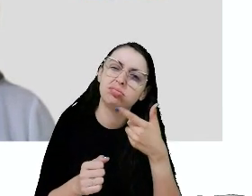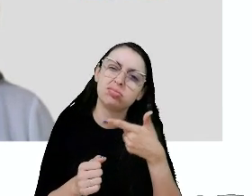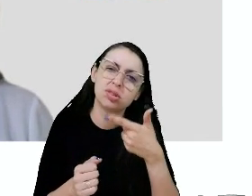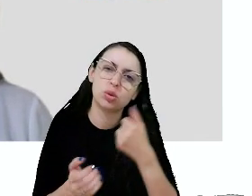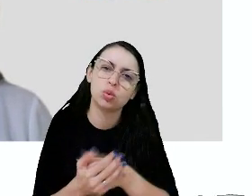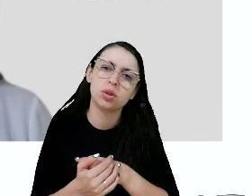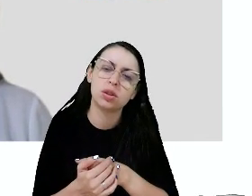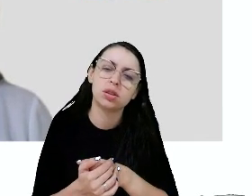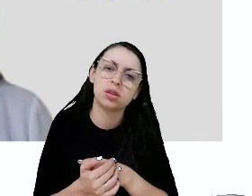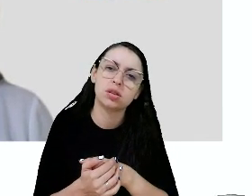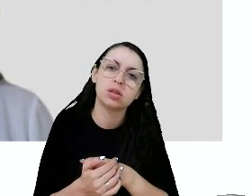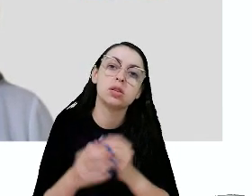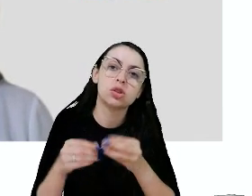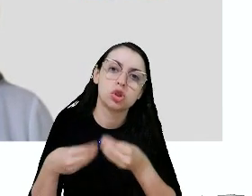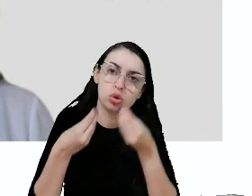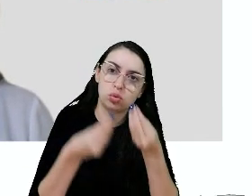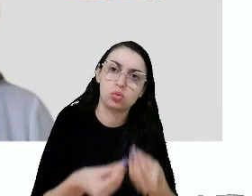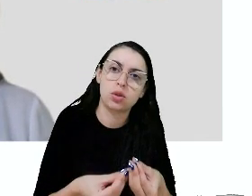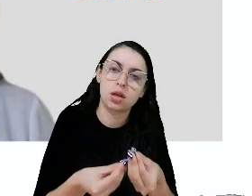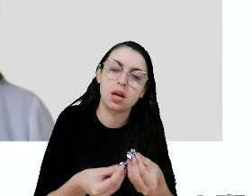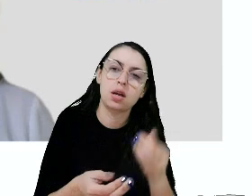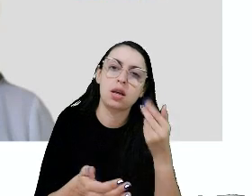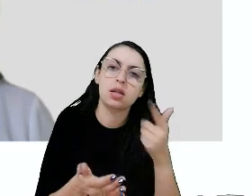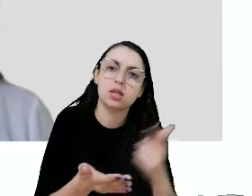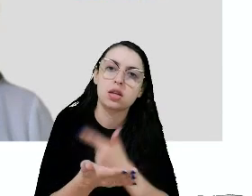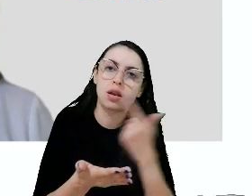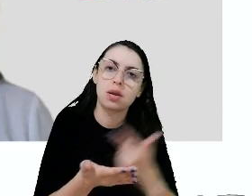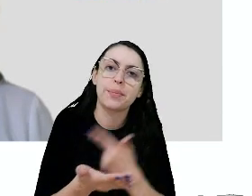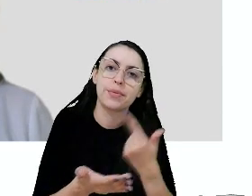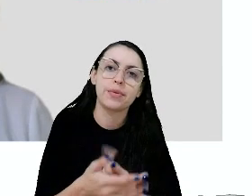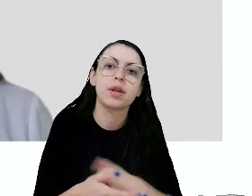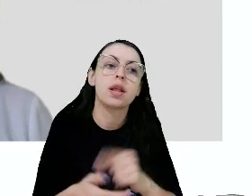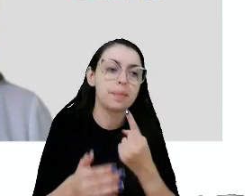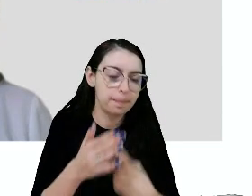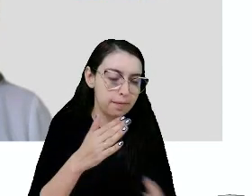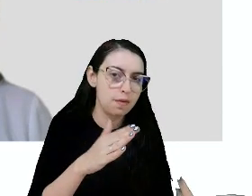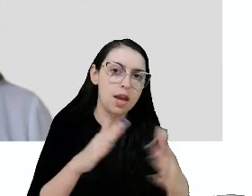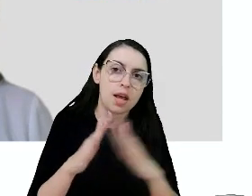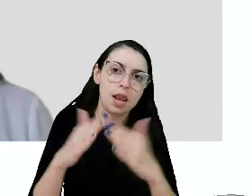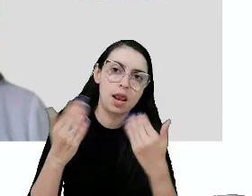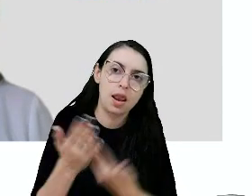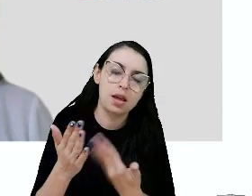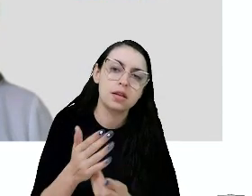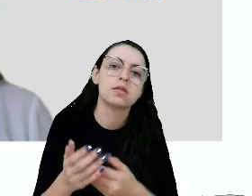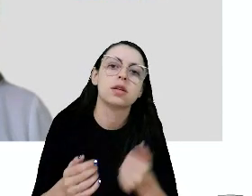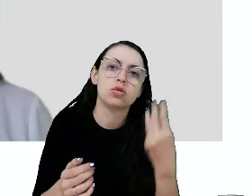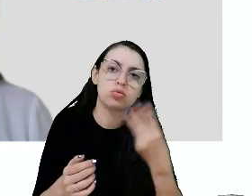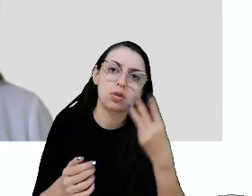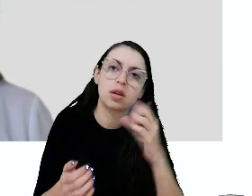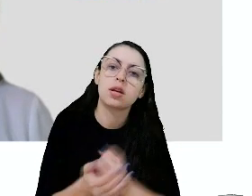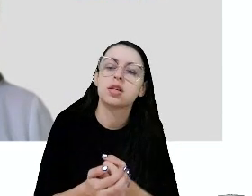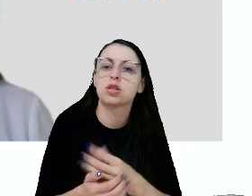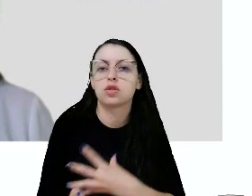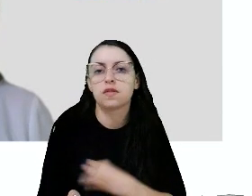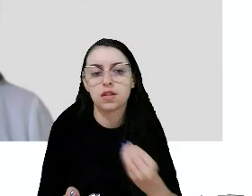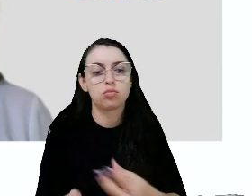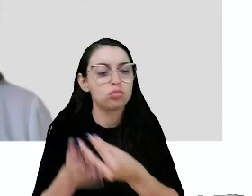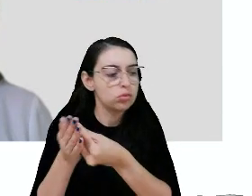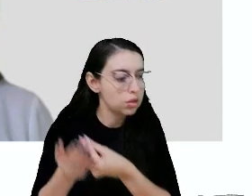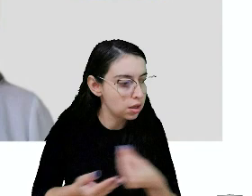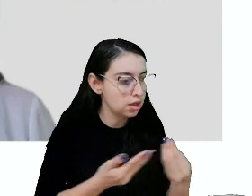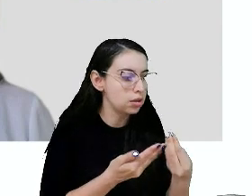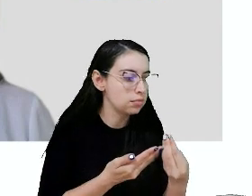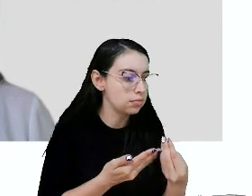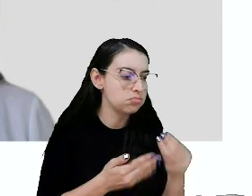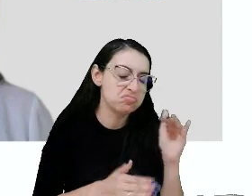2, já dispôs apostilas que ela, então, tem que buscar, ela vai com os 3 filhos, pega,